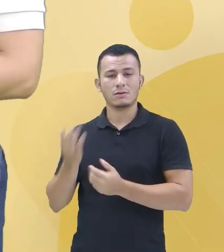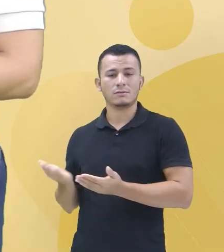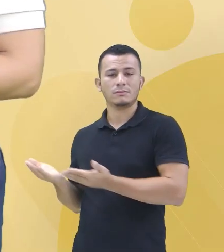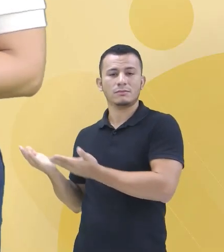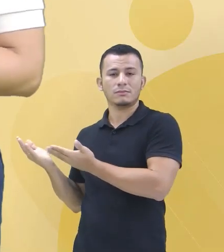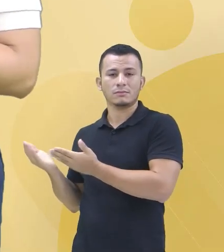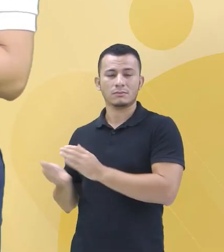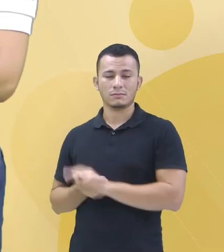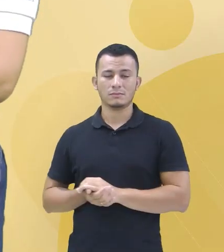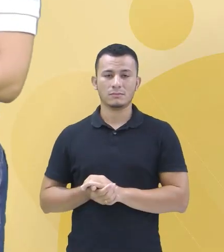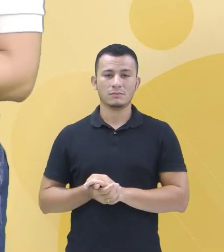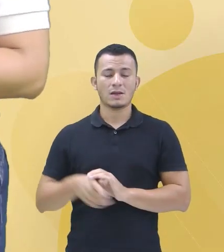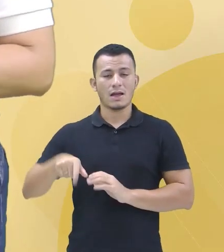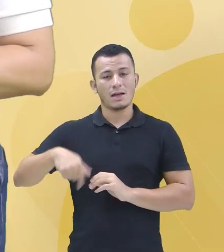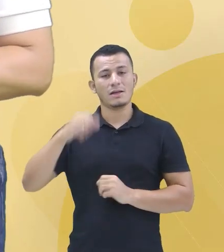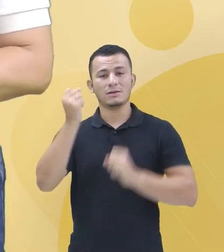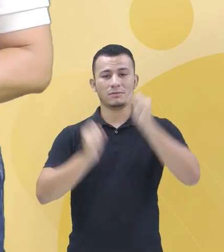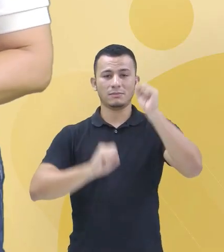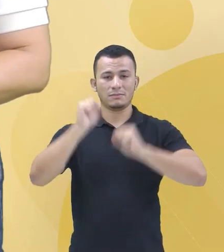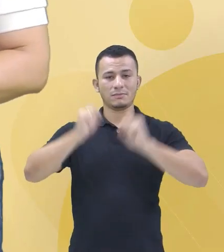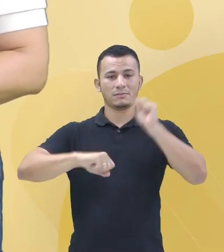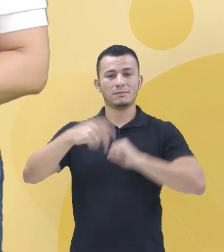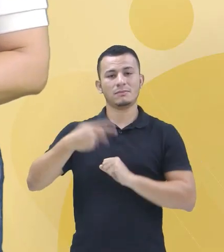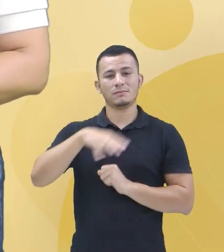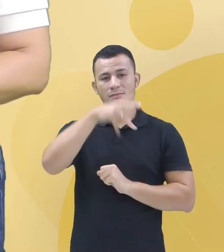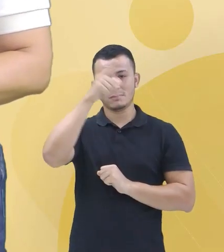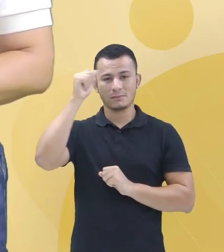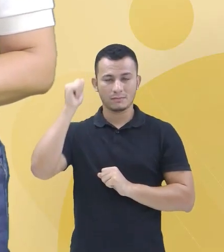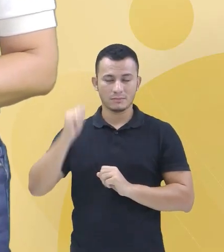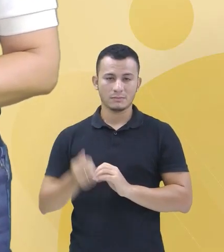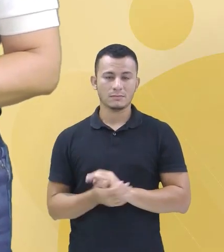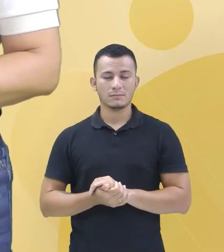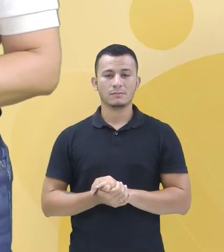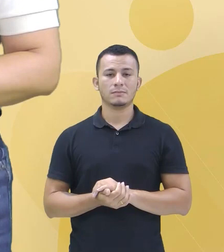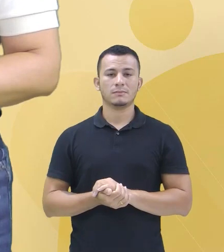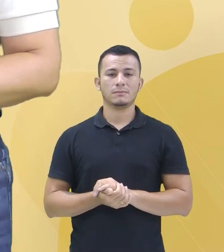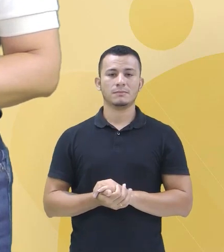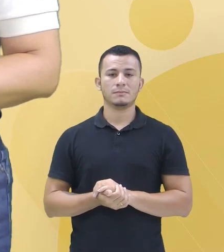do nosso polo industrial de Manaus.